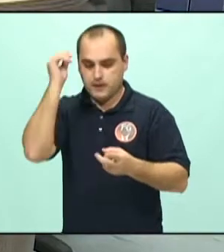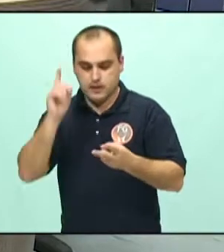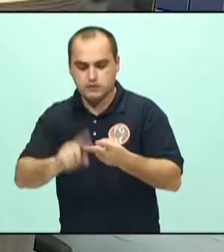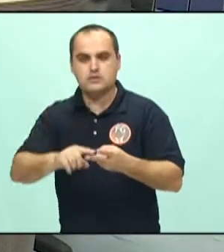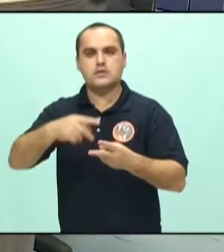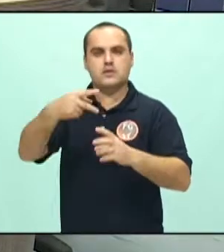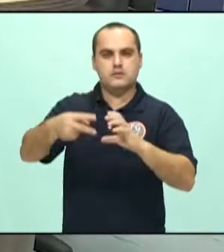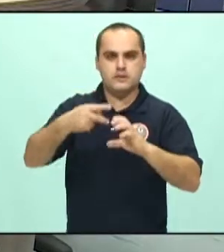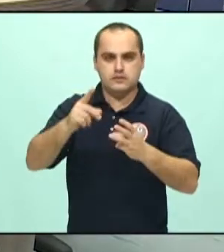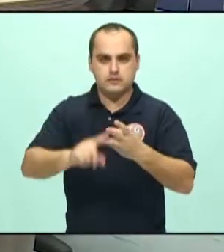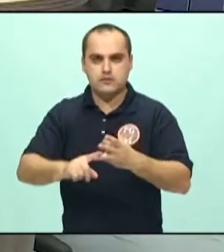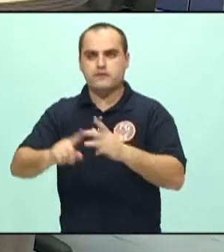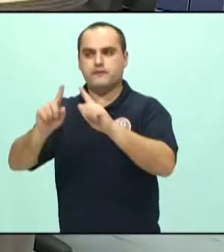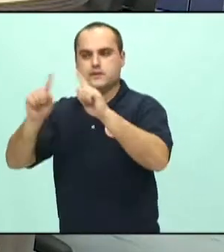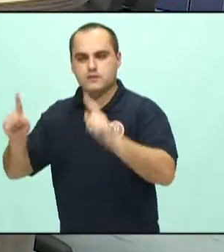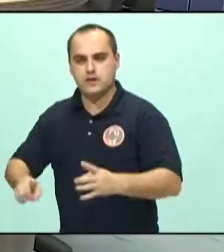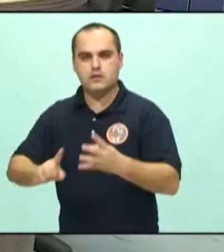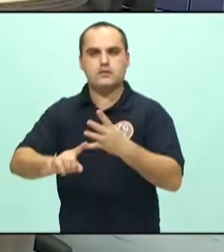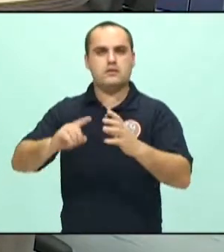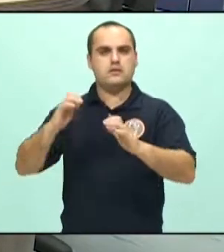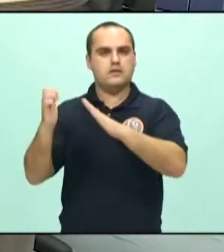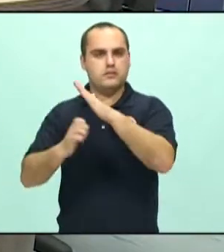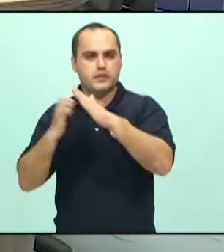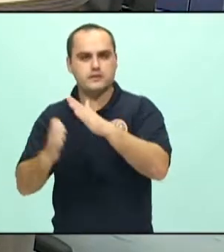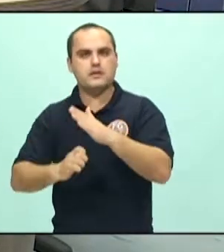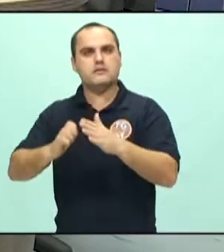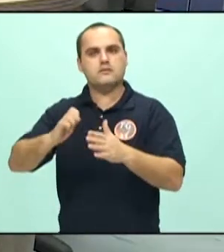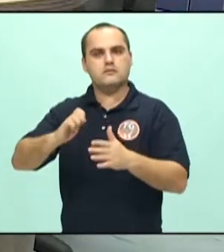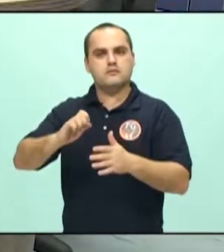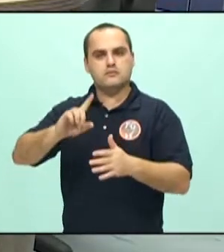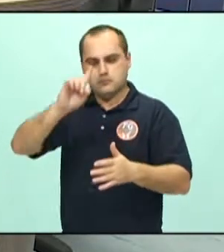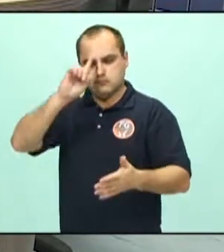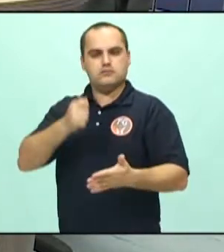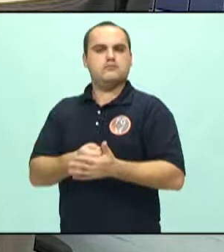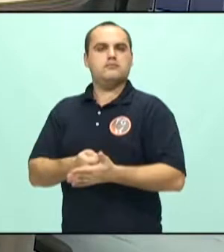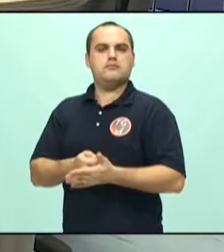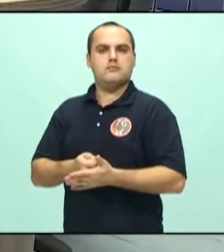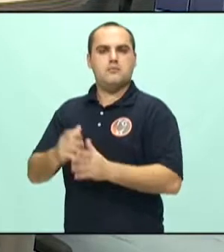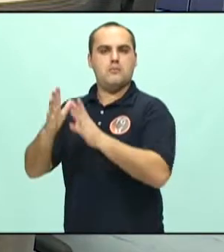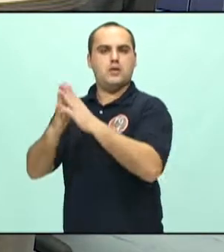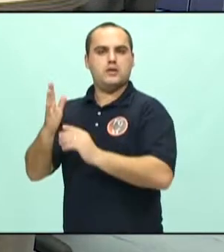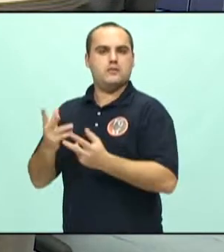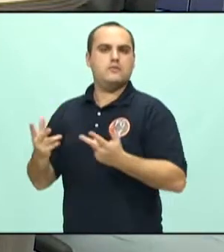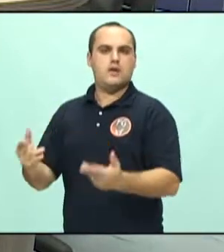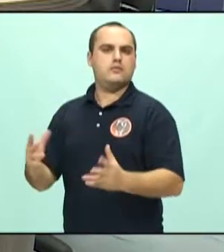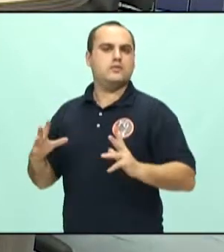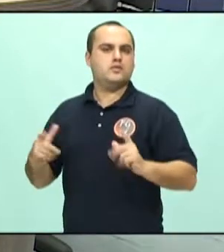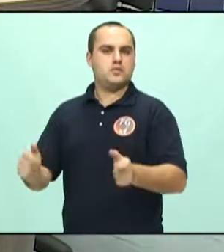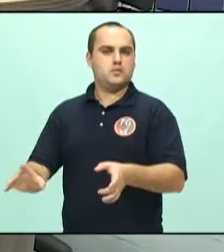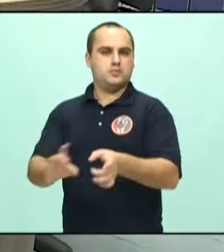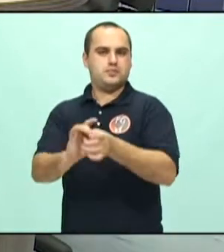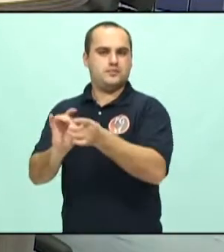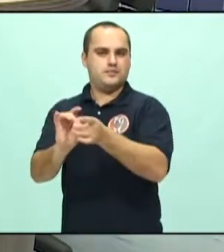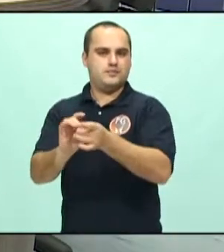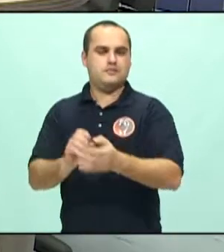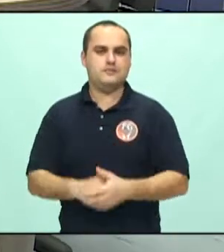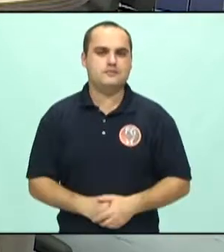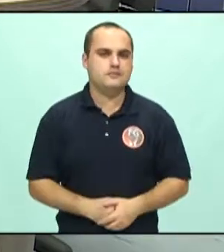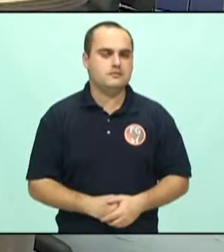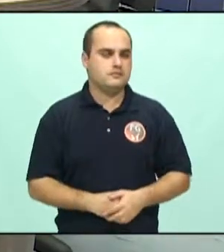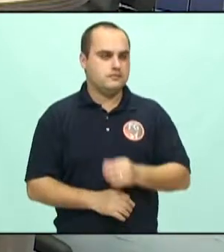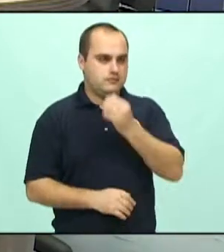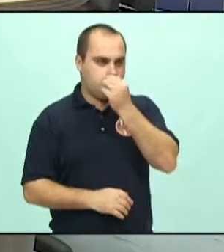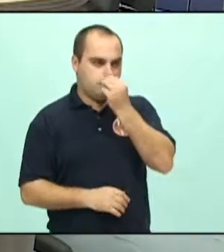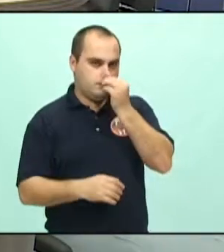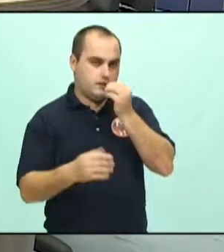Vereadores, trabalhadores e empresários defendendo o mesmo modelo. A classe portuária é hoje uma classe valorizada